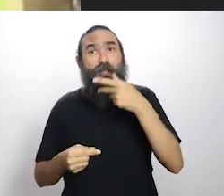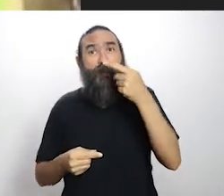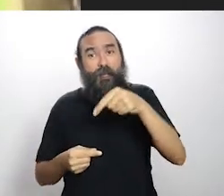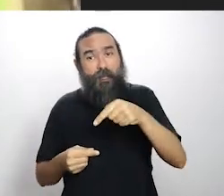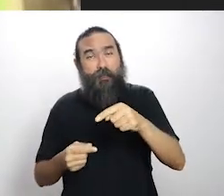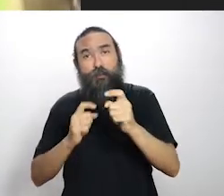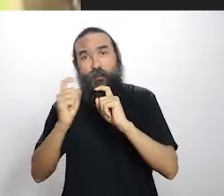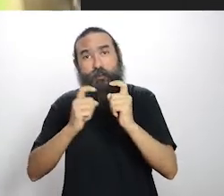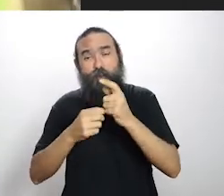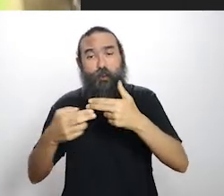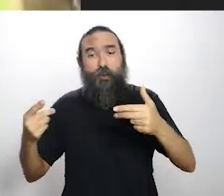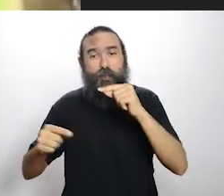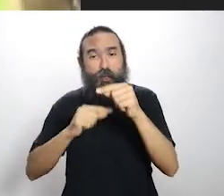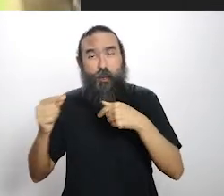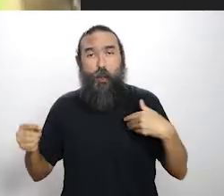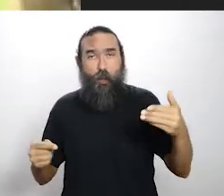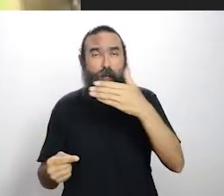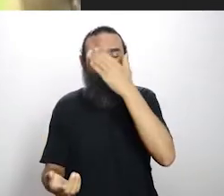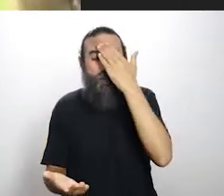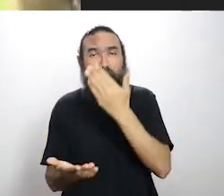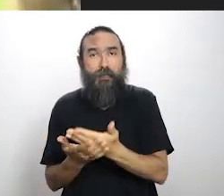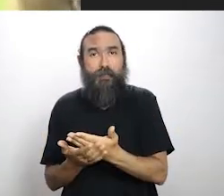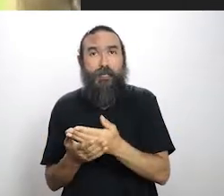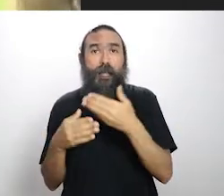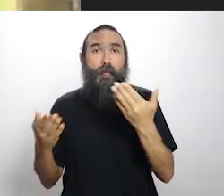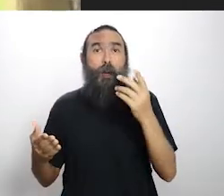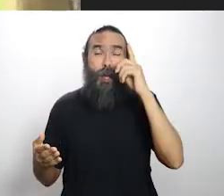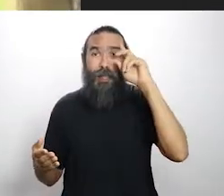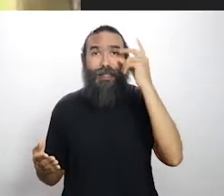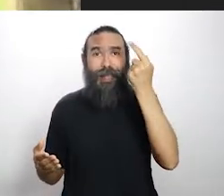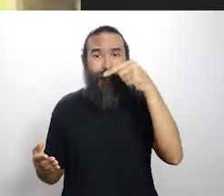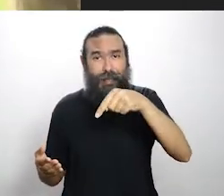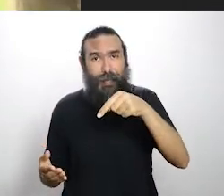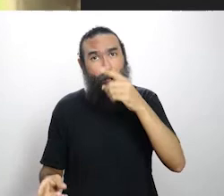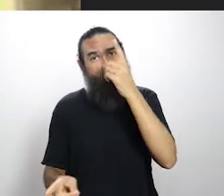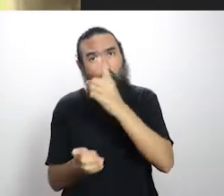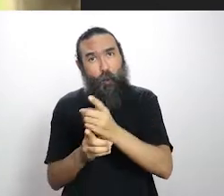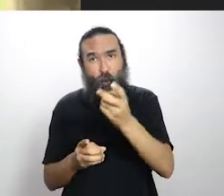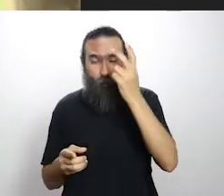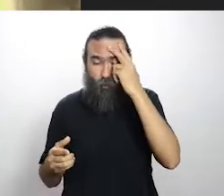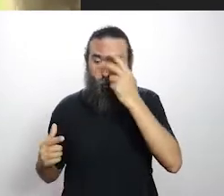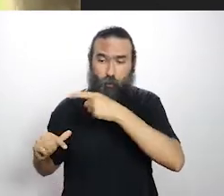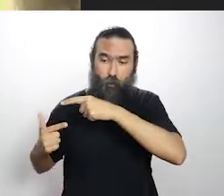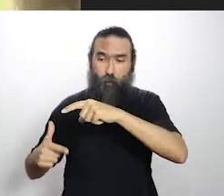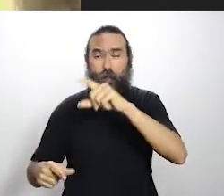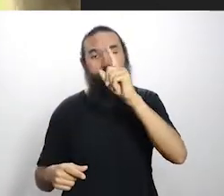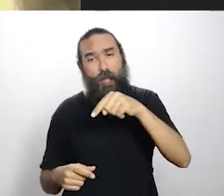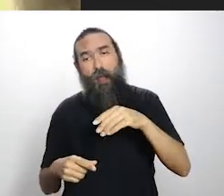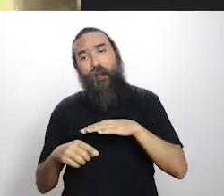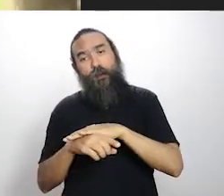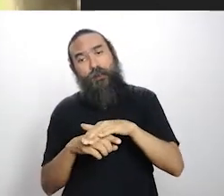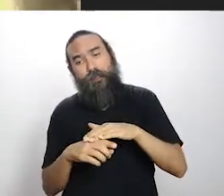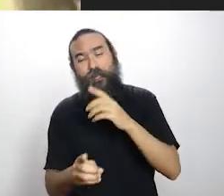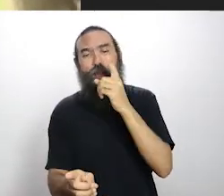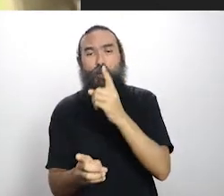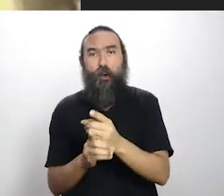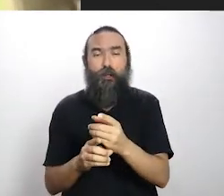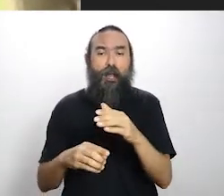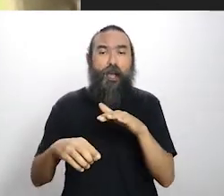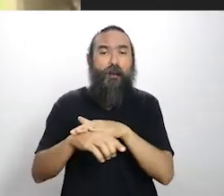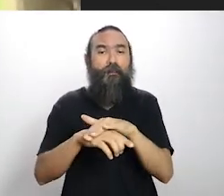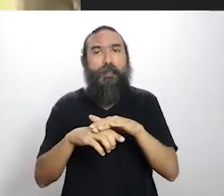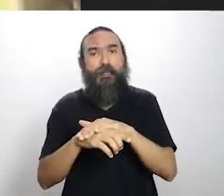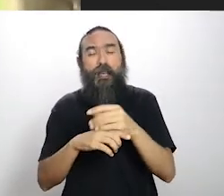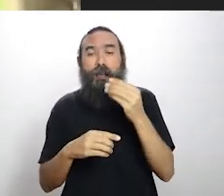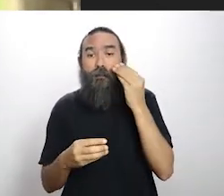acredita. E a ideia do Encontro de Culturas é sempre a gente se encontrar, conversar e tentar chegar aos